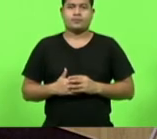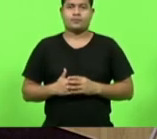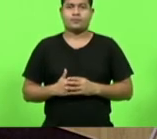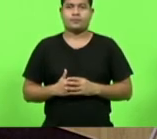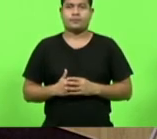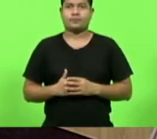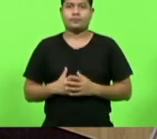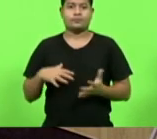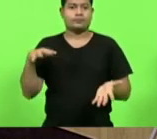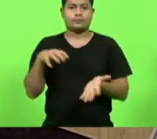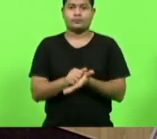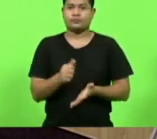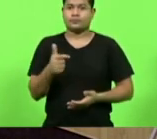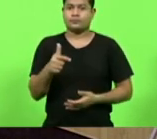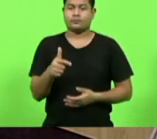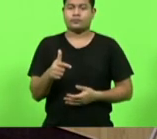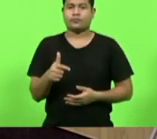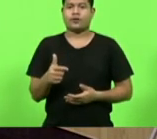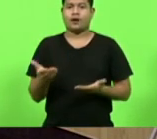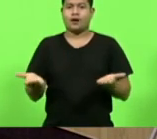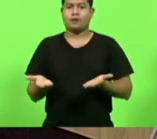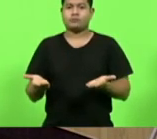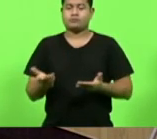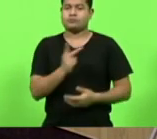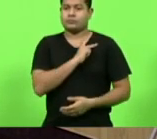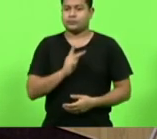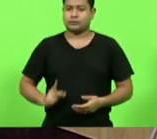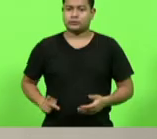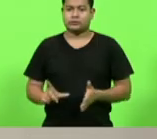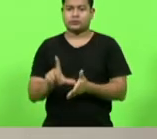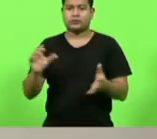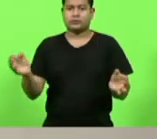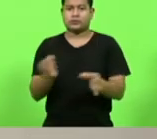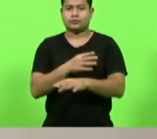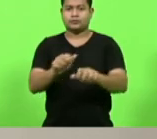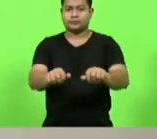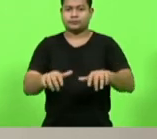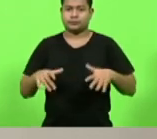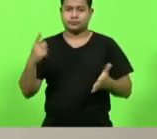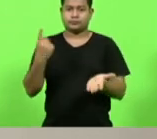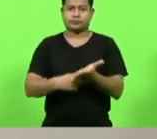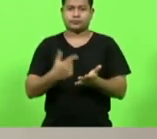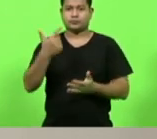Não havendo mais oradores inscritos, esta presidência, antes de encerrar a presente sessão, convoca